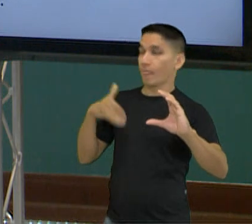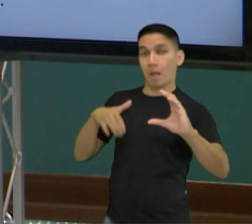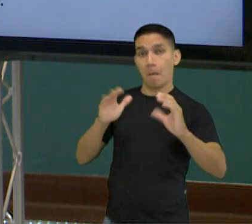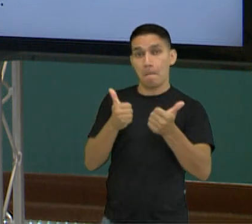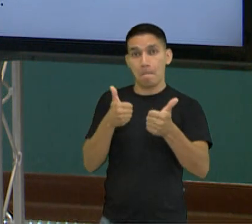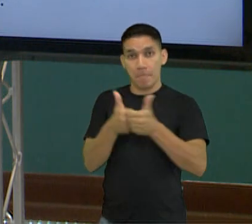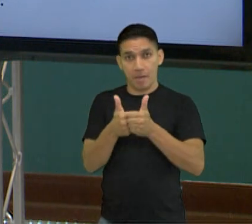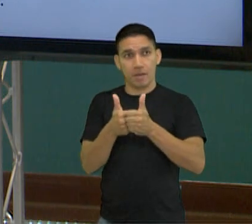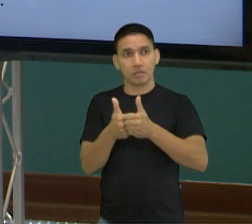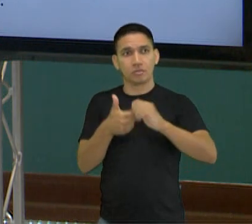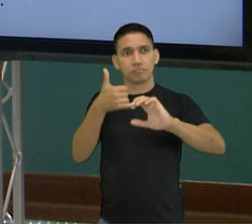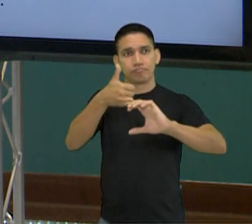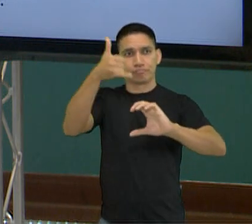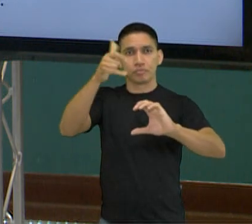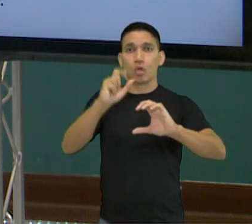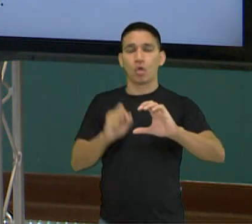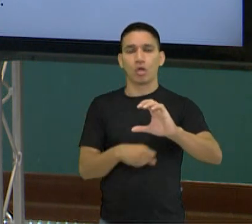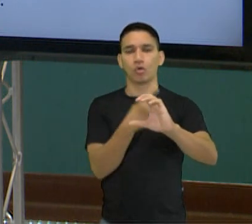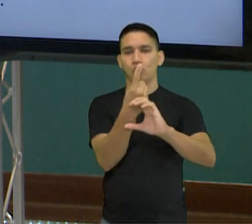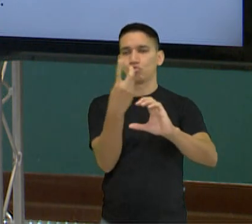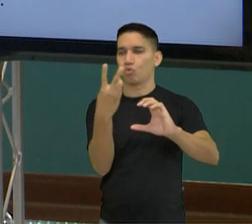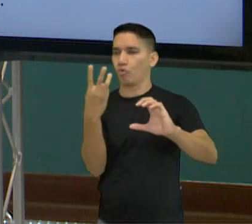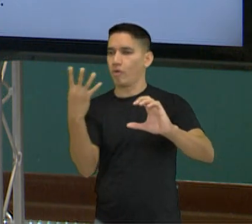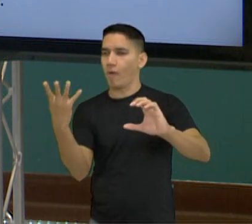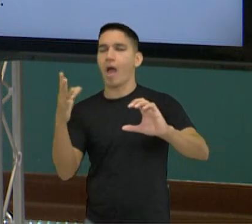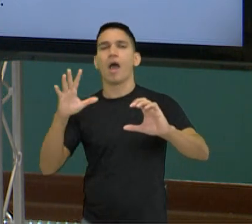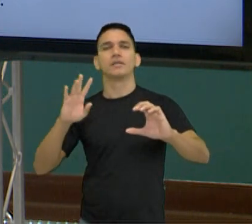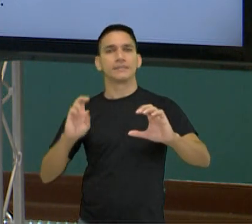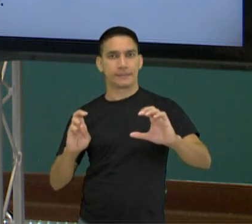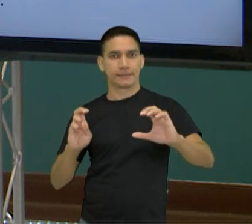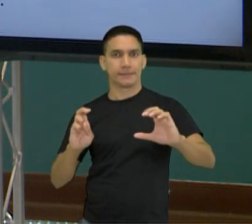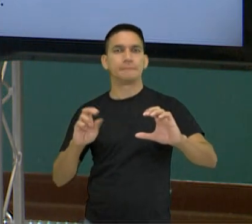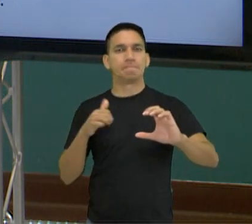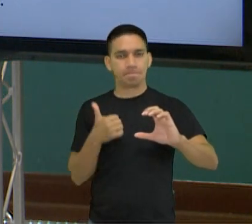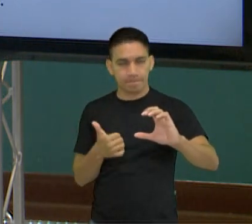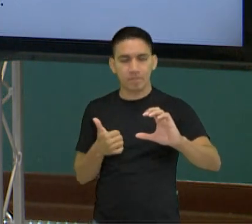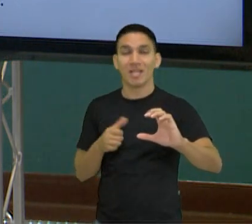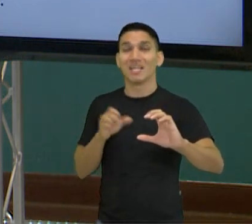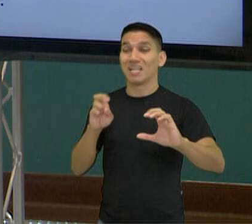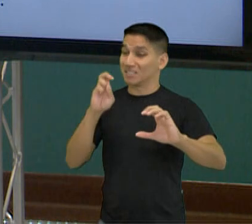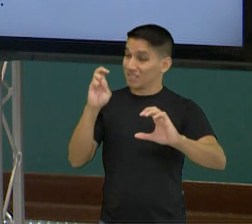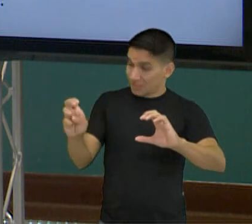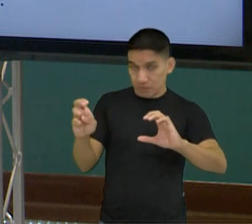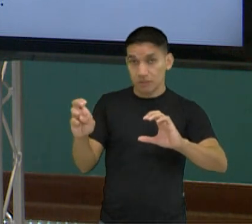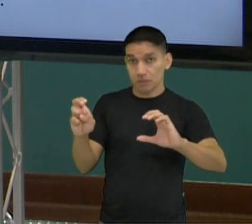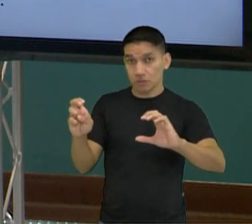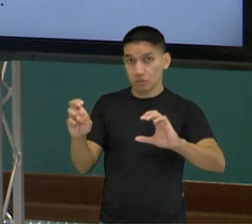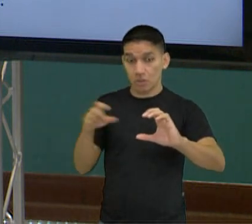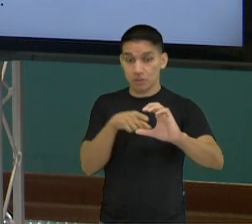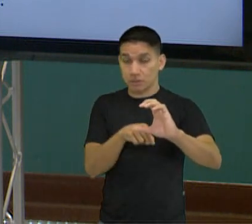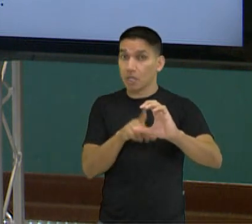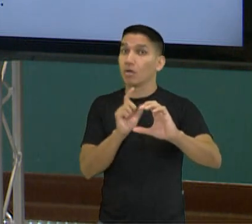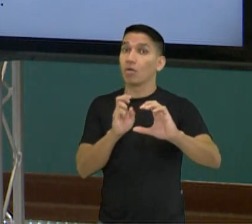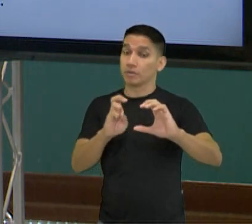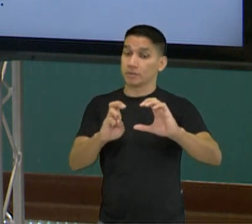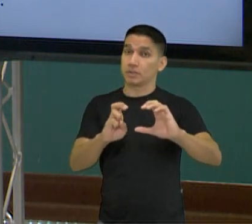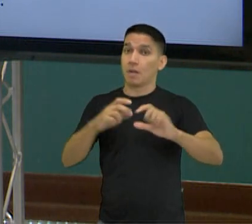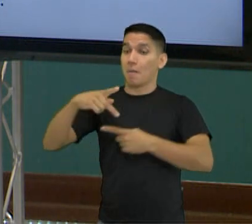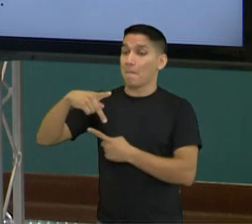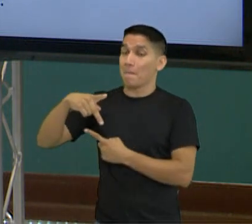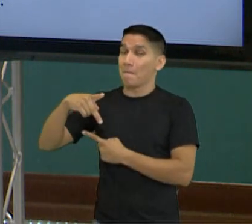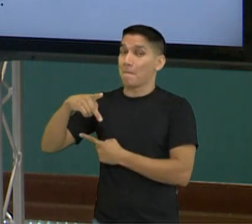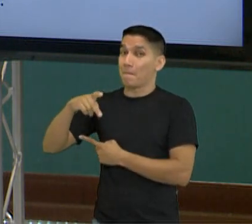próximo do radical. Carbono 1, 2, 3, 4, 5. Então, 5 carbonos, o prefixo